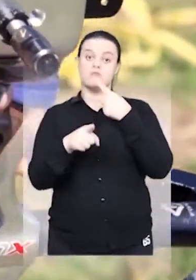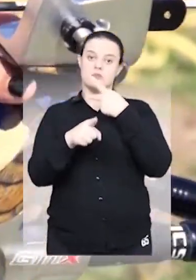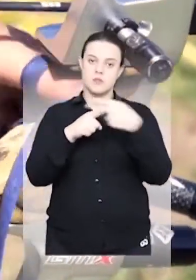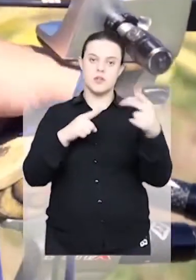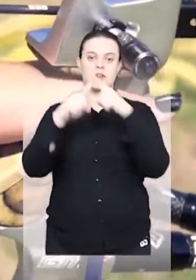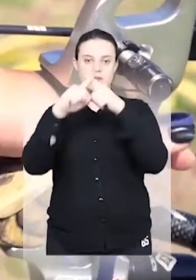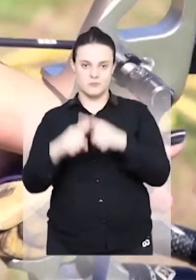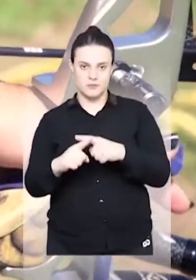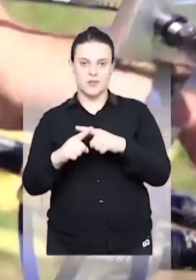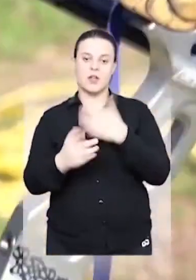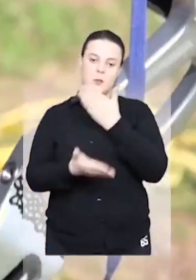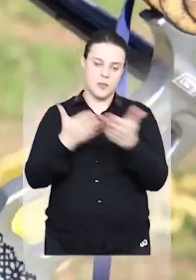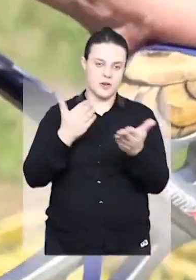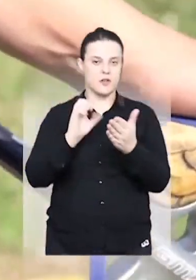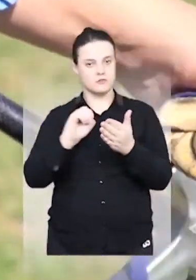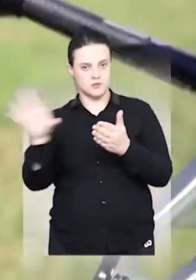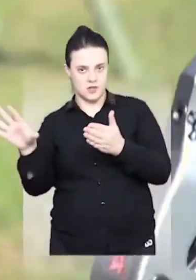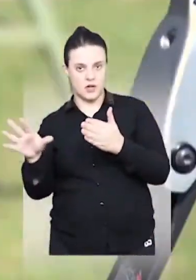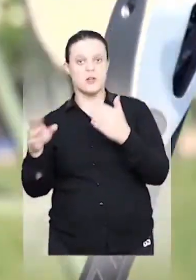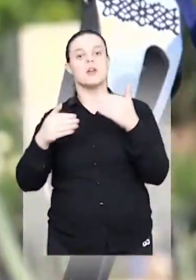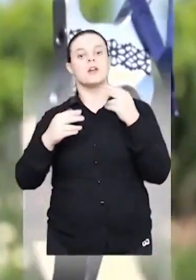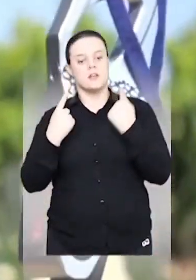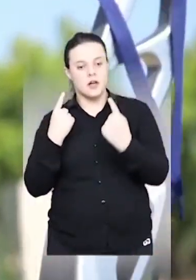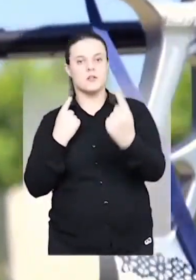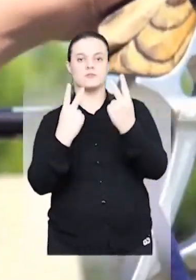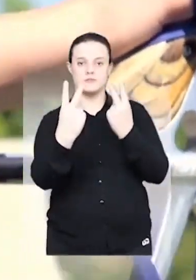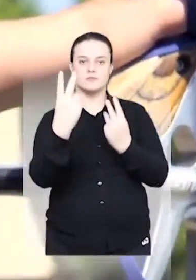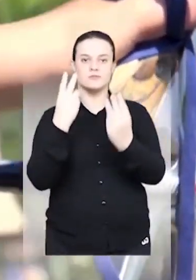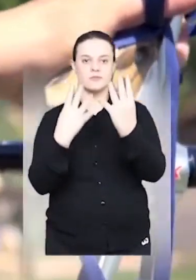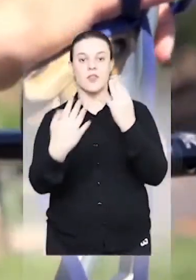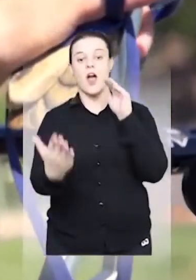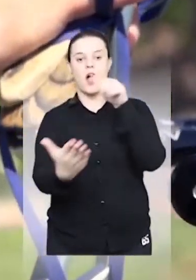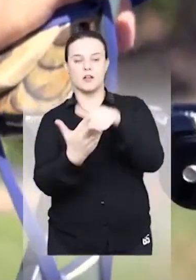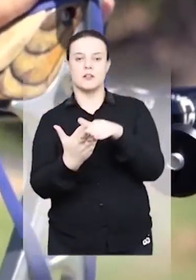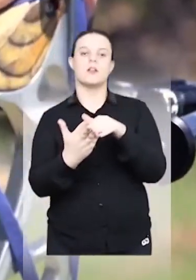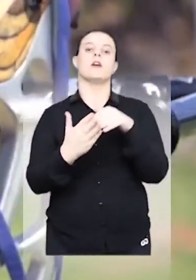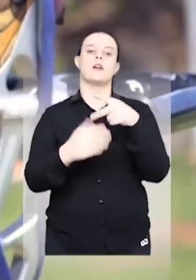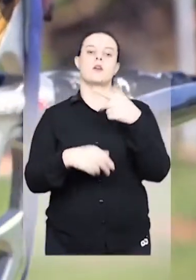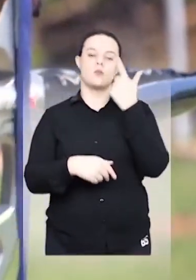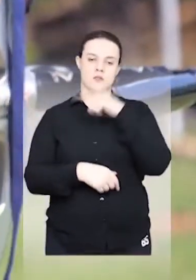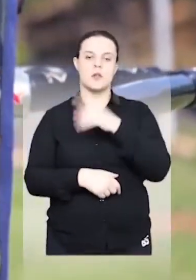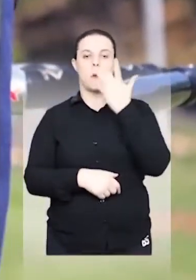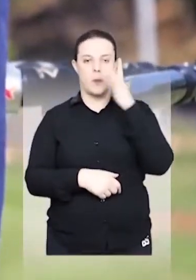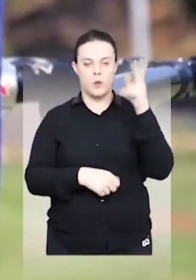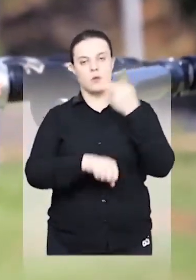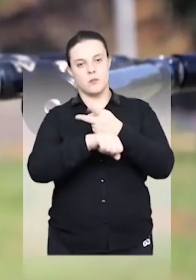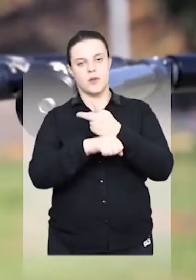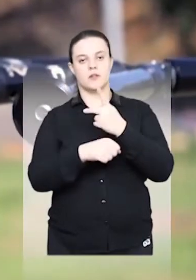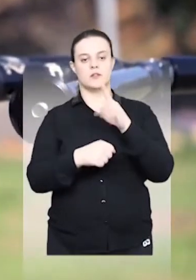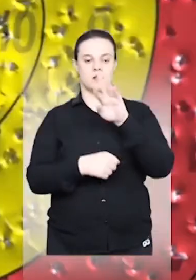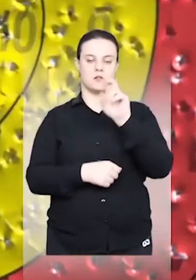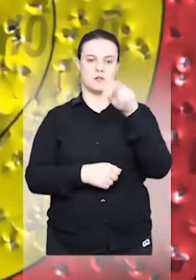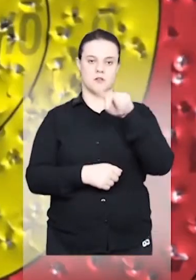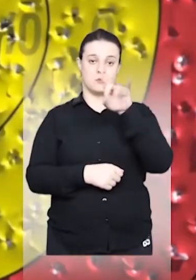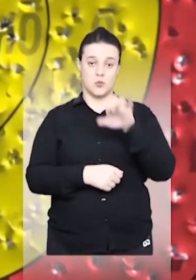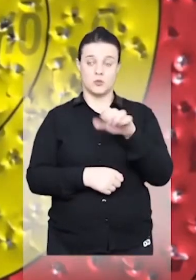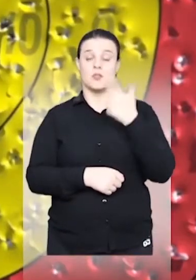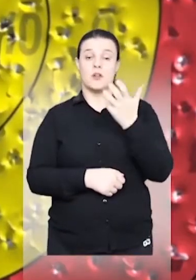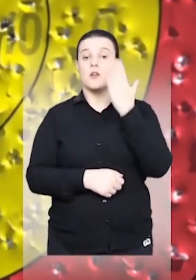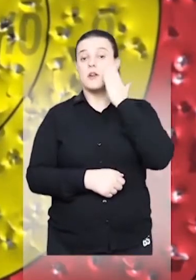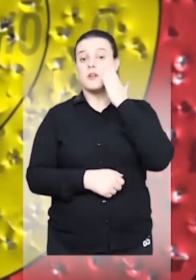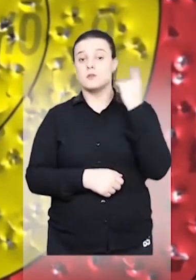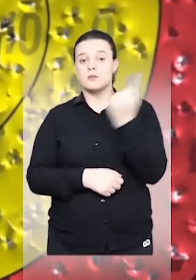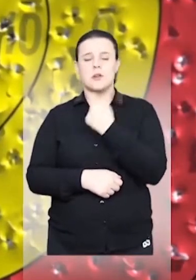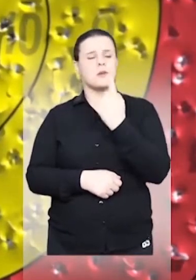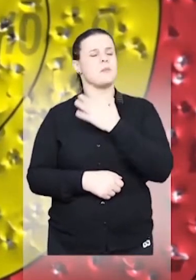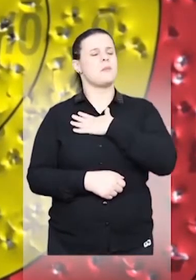o combate. Quem perdeu está eliminado e a chave segue até você ter uma medalha de ouro, prata e bronze. Eu gostaria que as pessoas soubessem que o tiro com arco é um